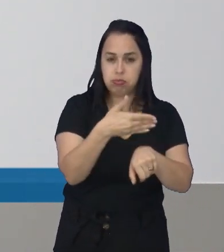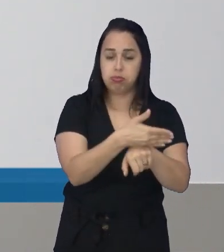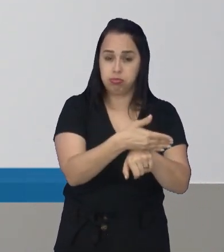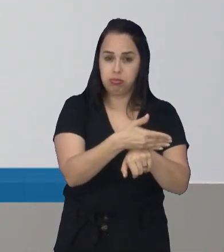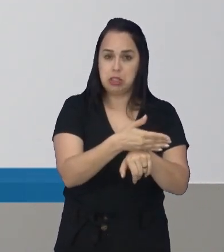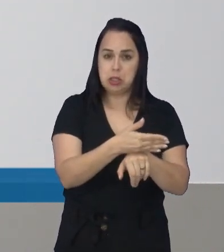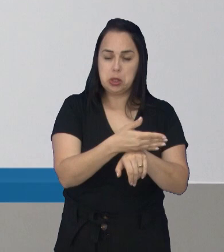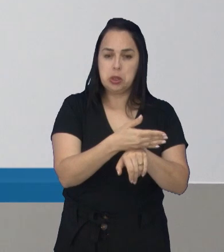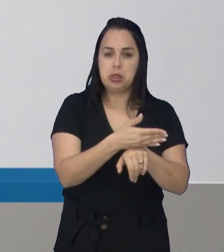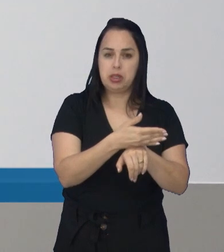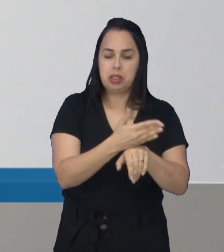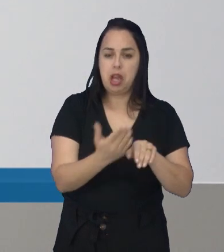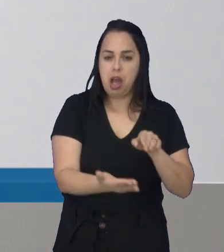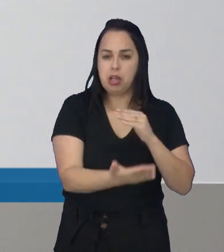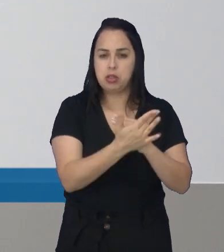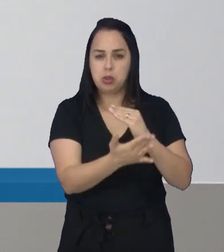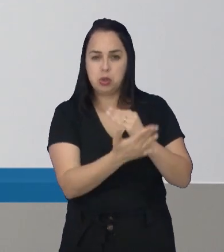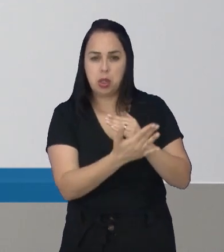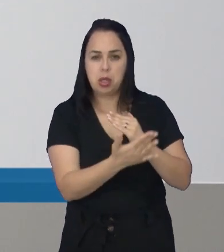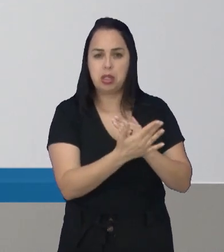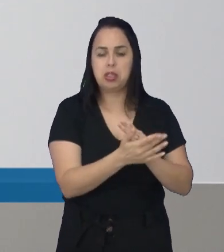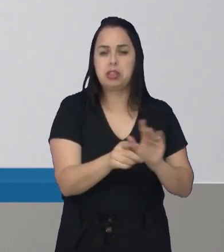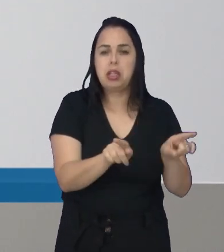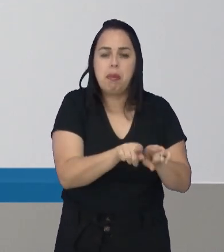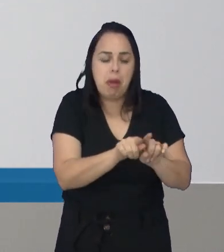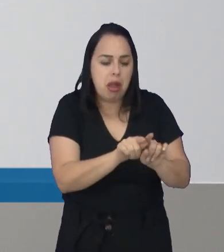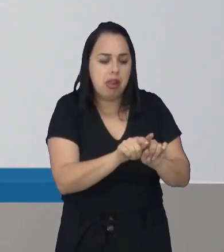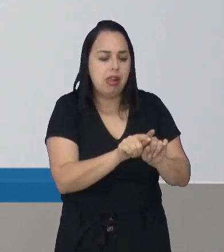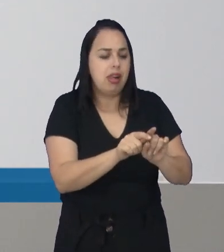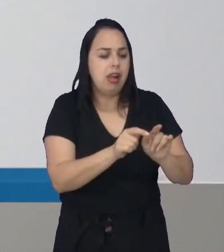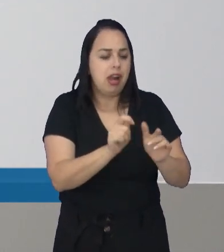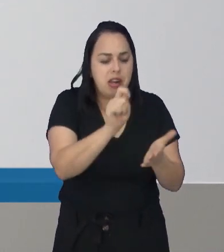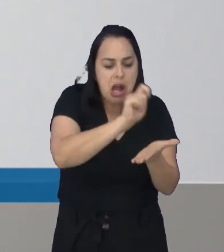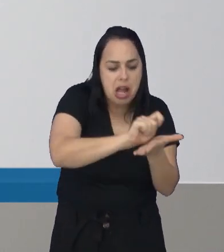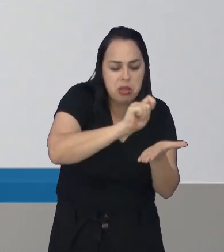participando contribuindo rabiscando mapas